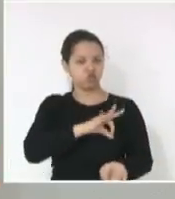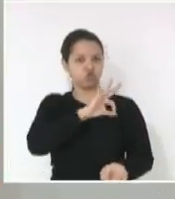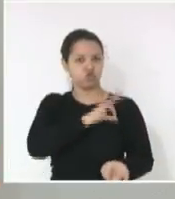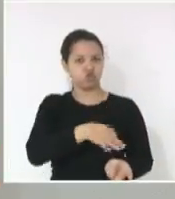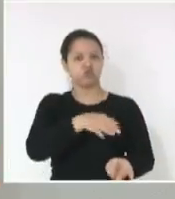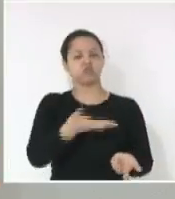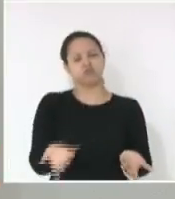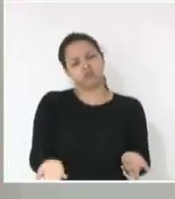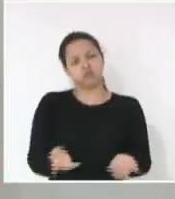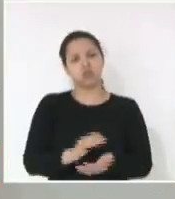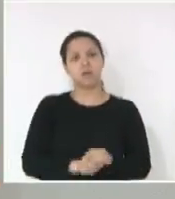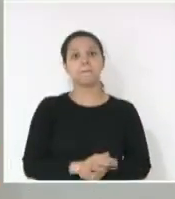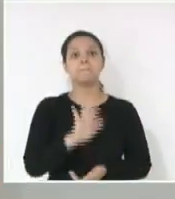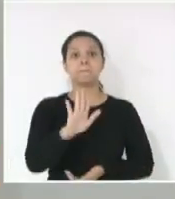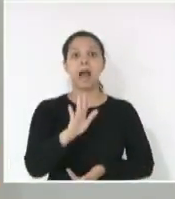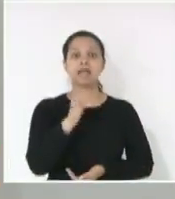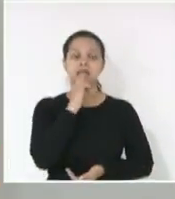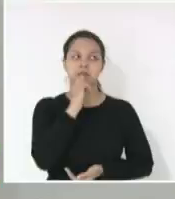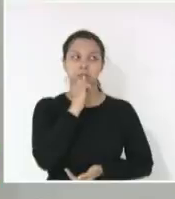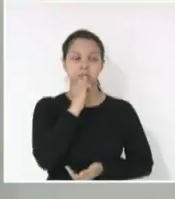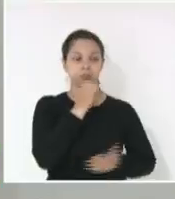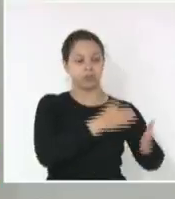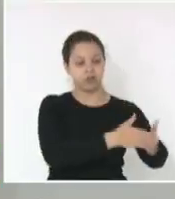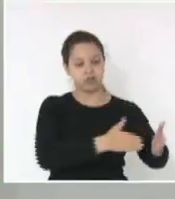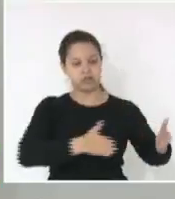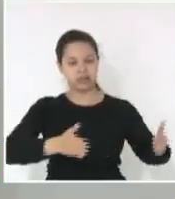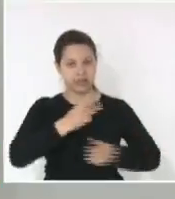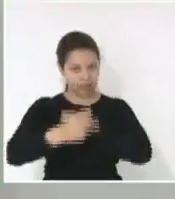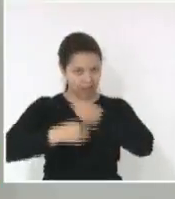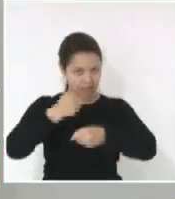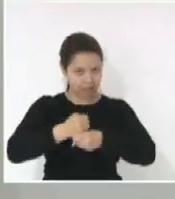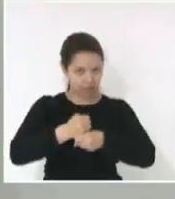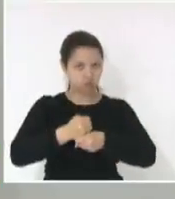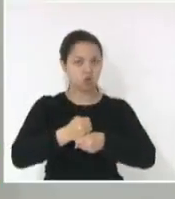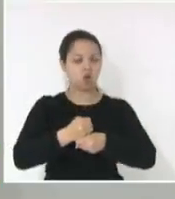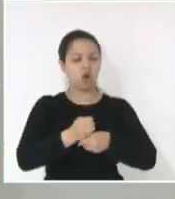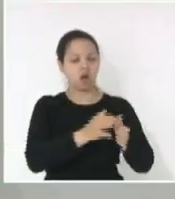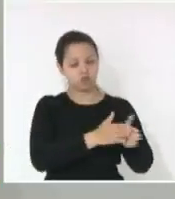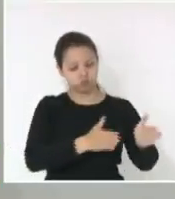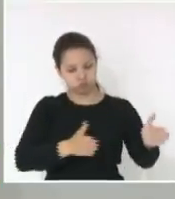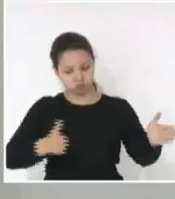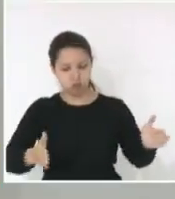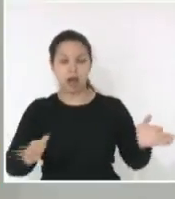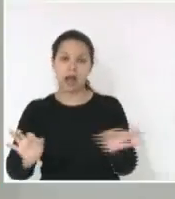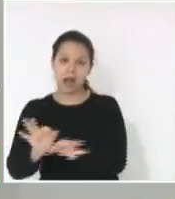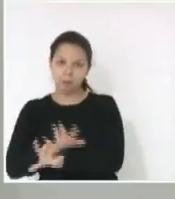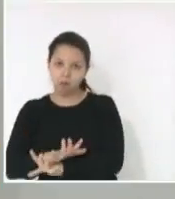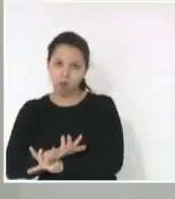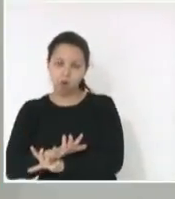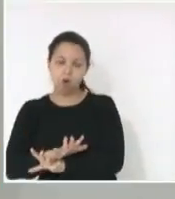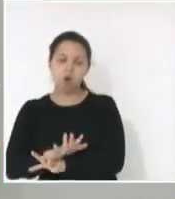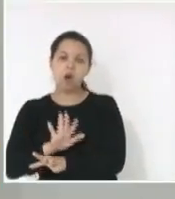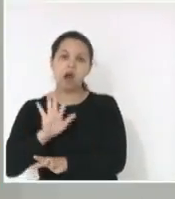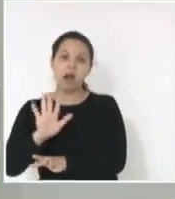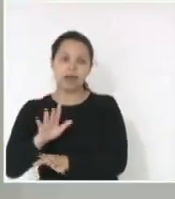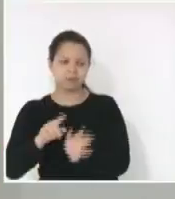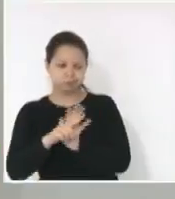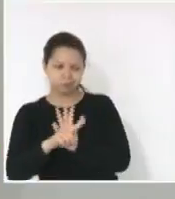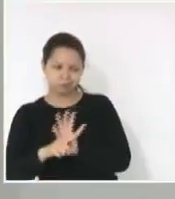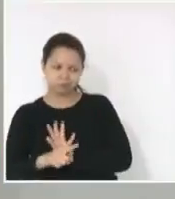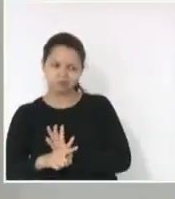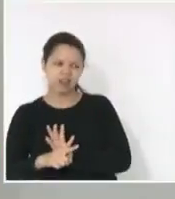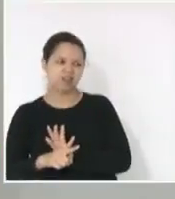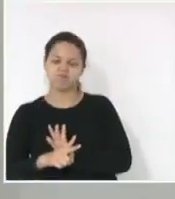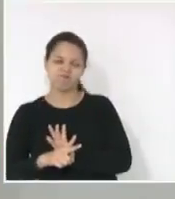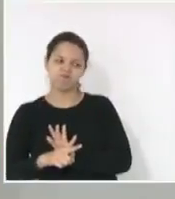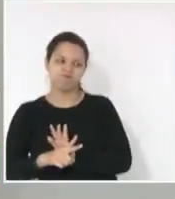global da conduta dele, a avaliação do estágio probatório, chegar à conclusão que ele não preenche